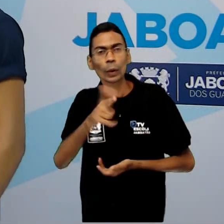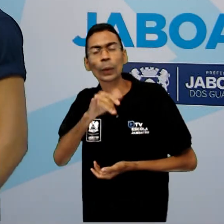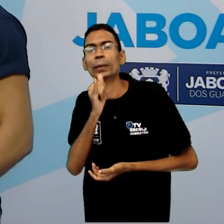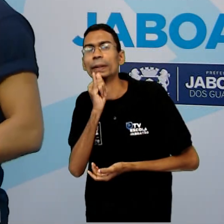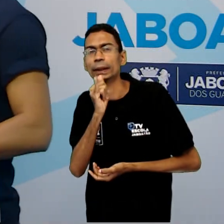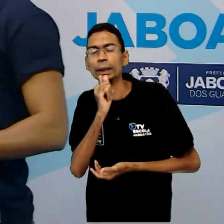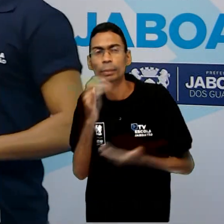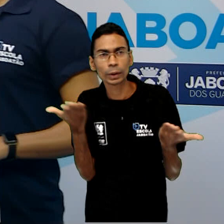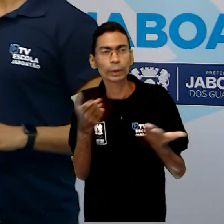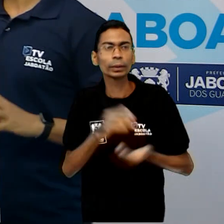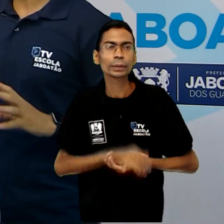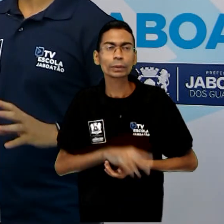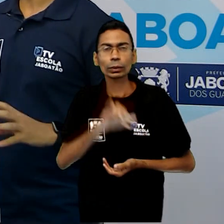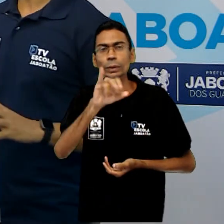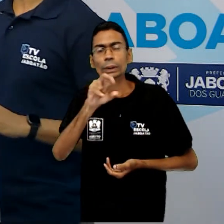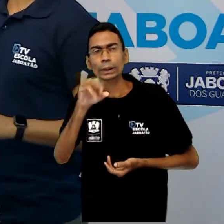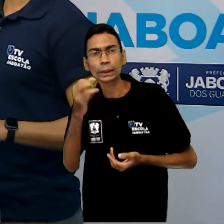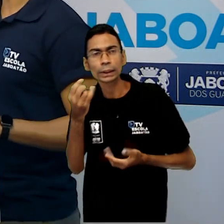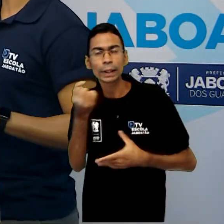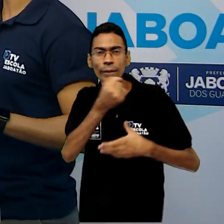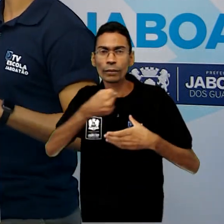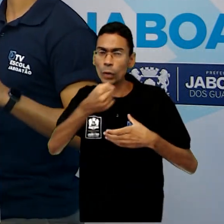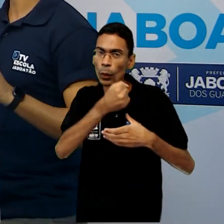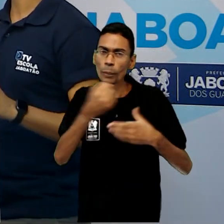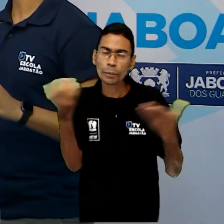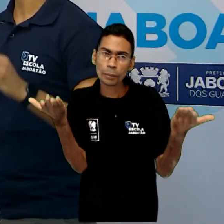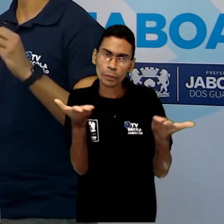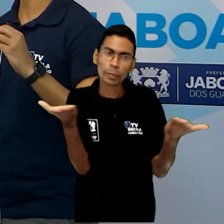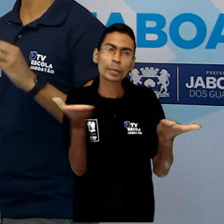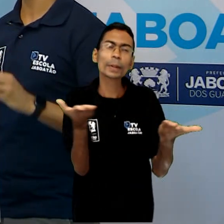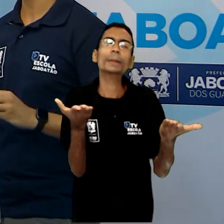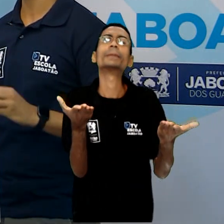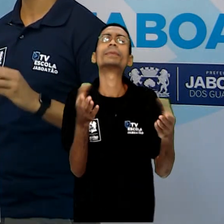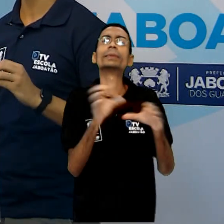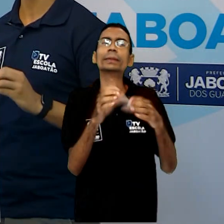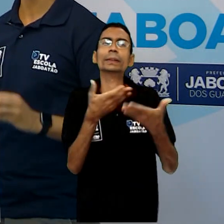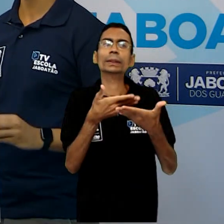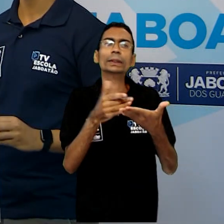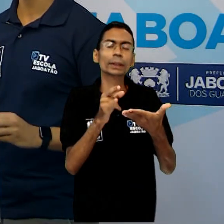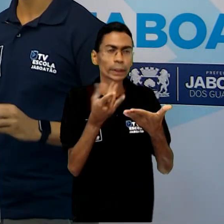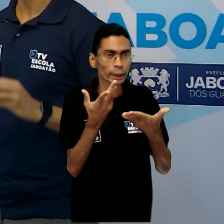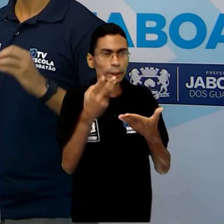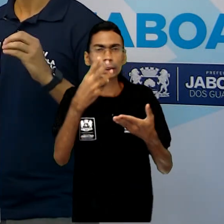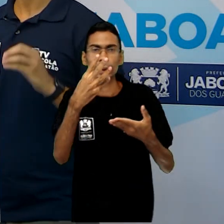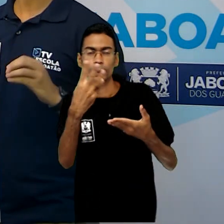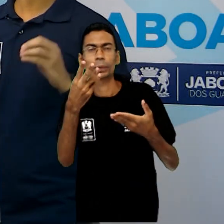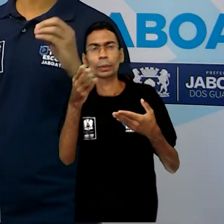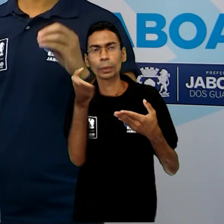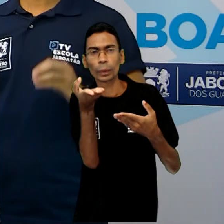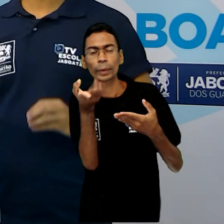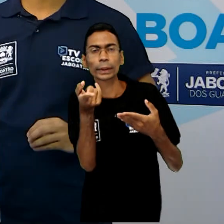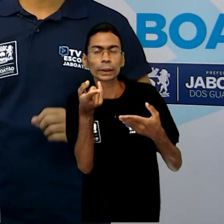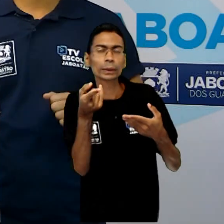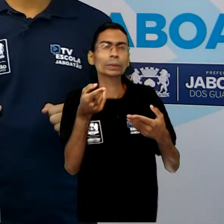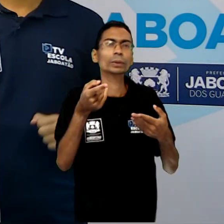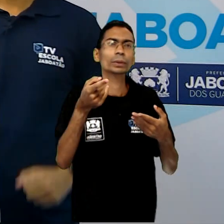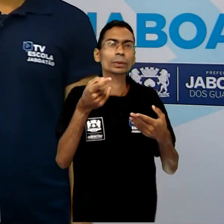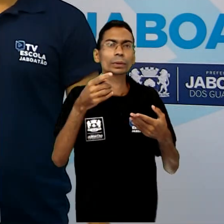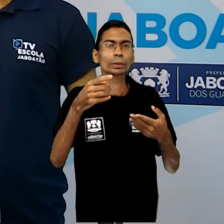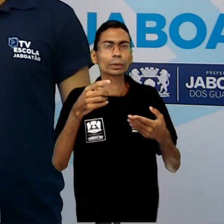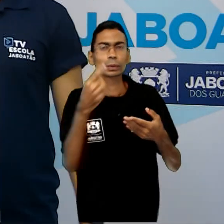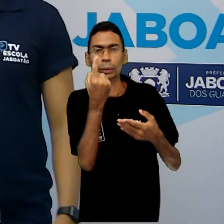está fazendo bolo e na receita diz que ela tem que adicionar 1/4 de copo de leite. Observe como Sueli